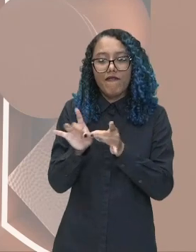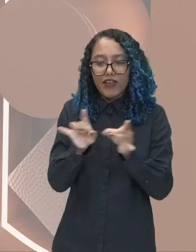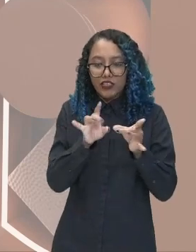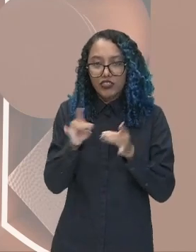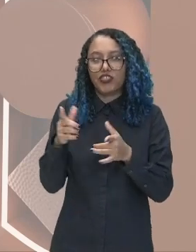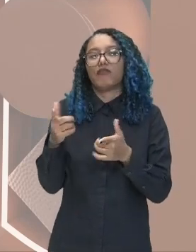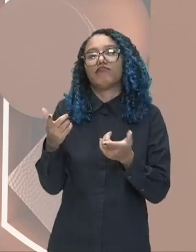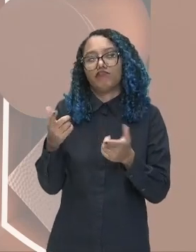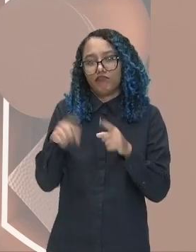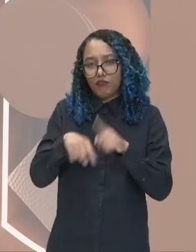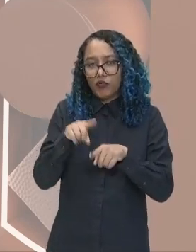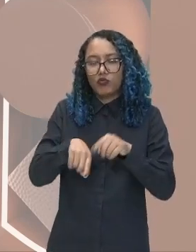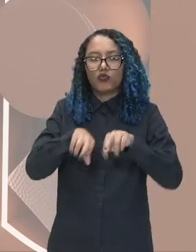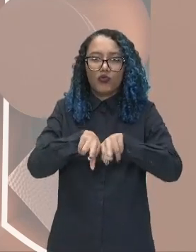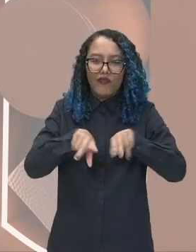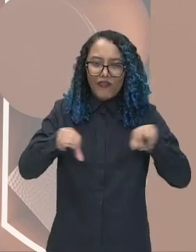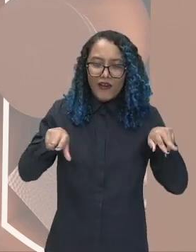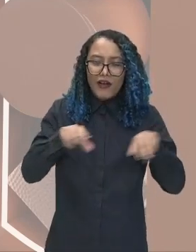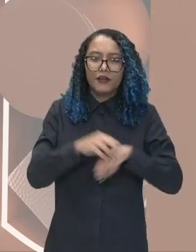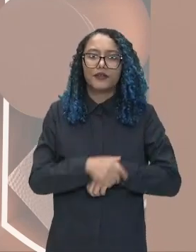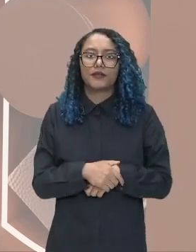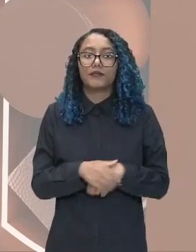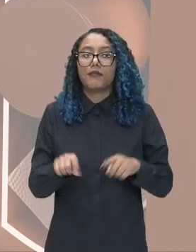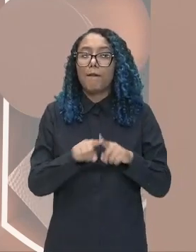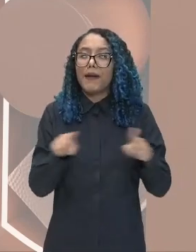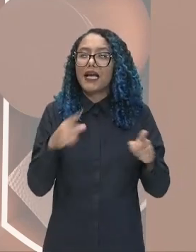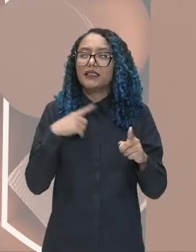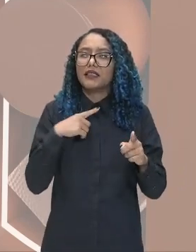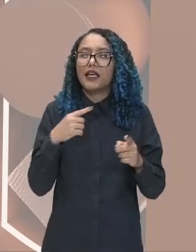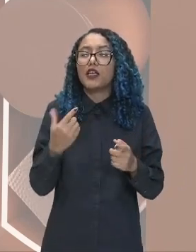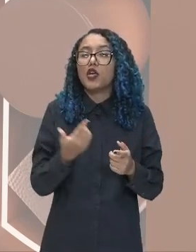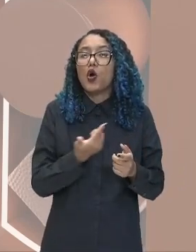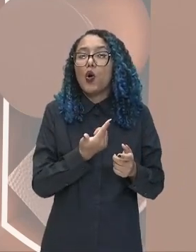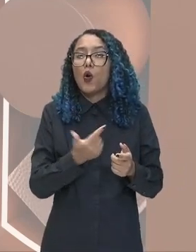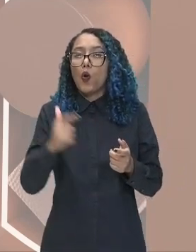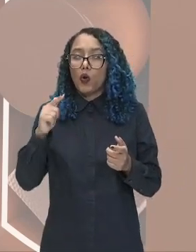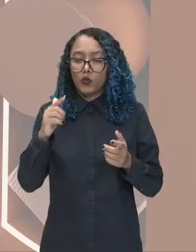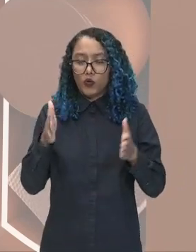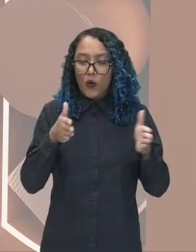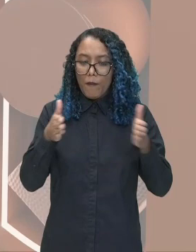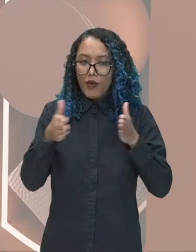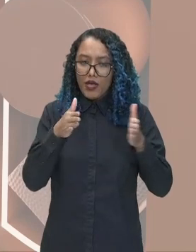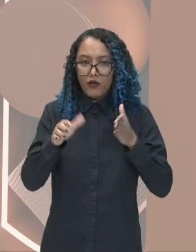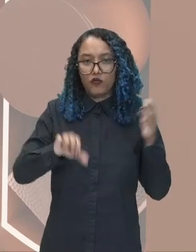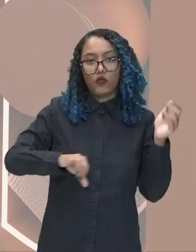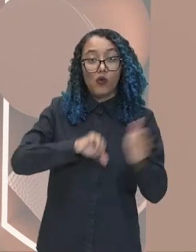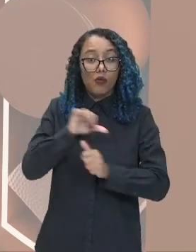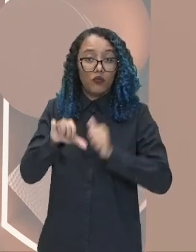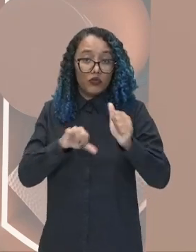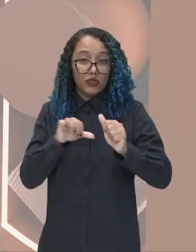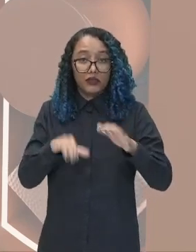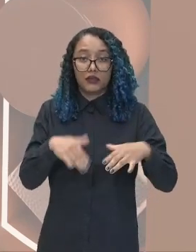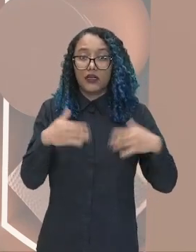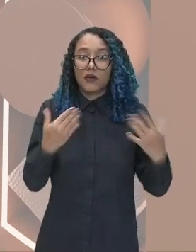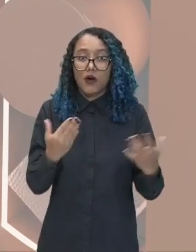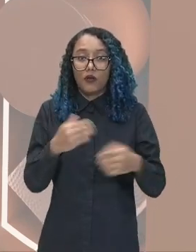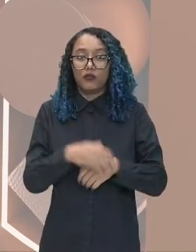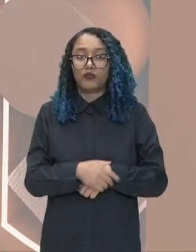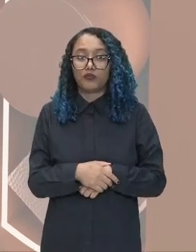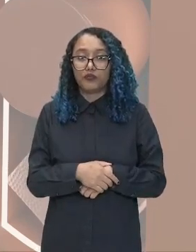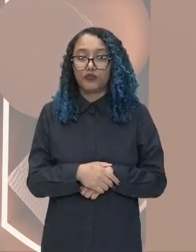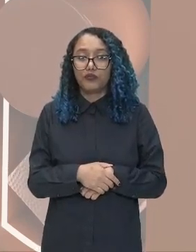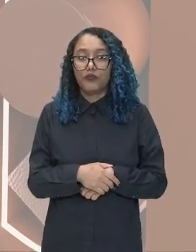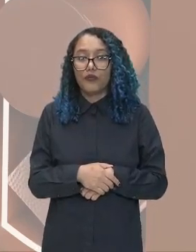aí nós vamos fazer uma nova passagem, uma nova transição nesse processo de produção, que é da